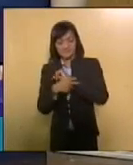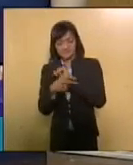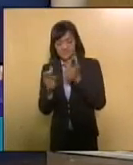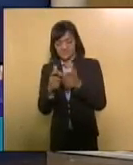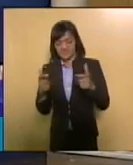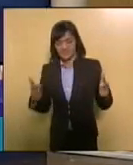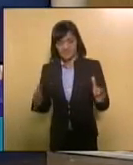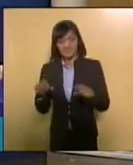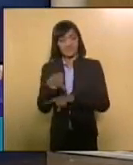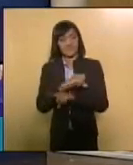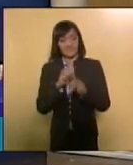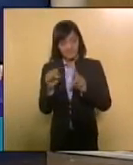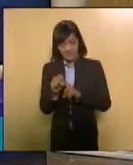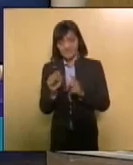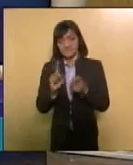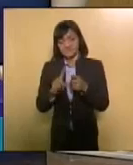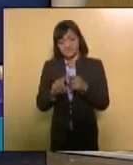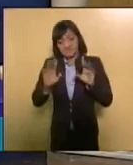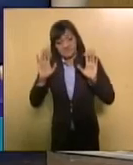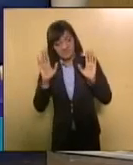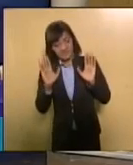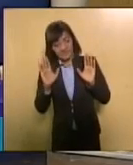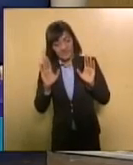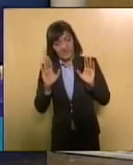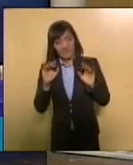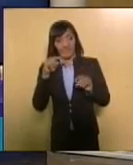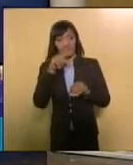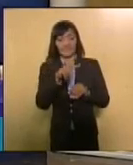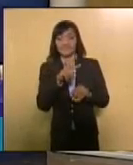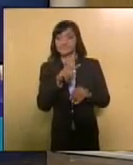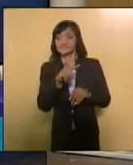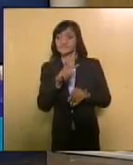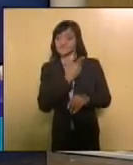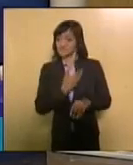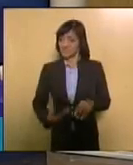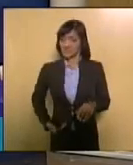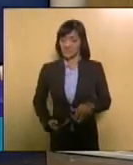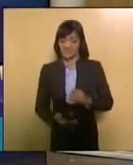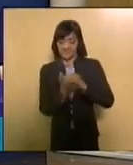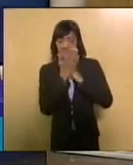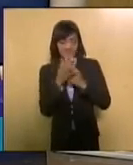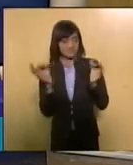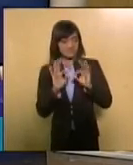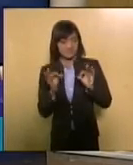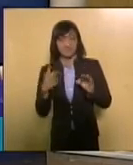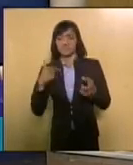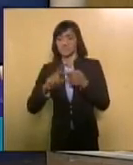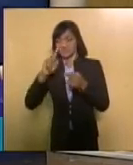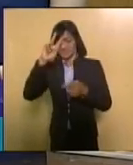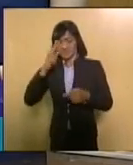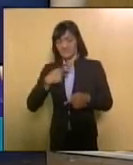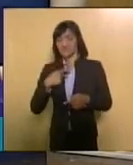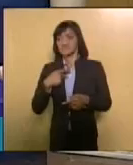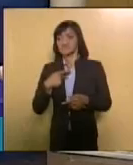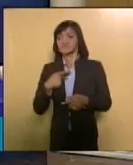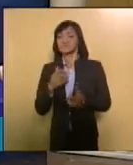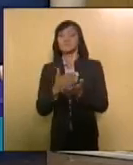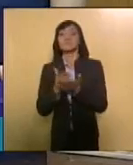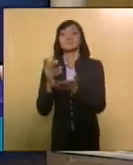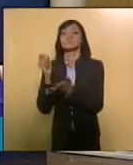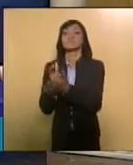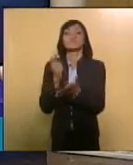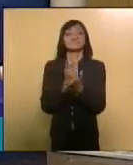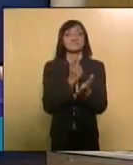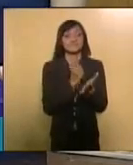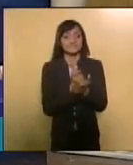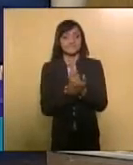sociedade defesa dizer assim olha se o estado não me defende o que que eu vou fazer eu vou me defender E aí as pessoas começaram a comprar armas de